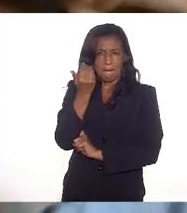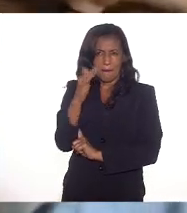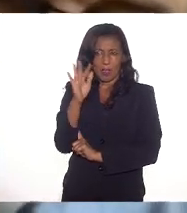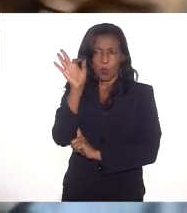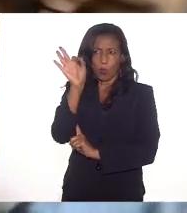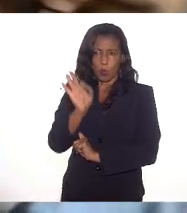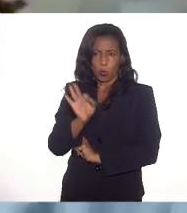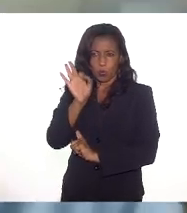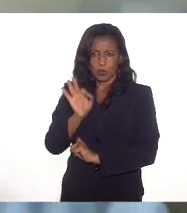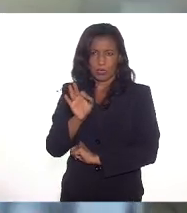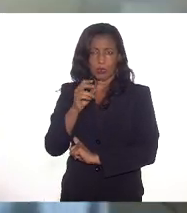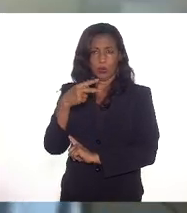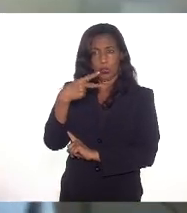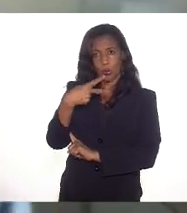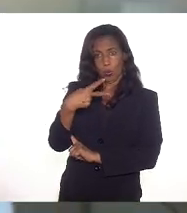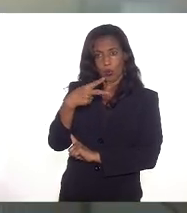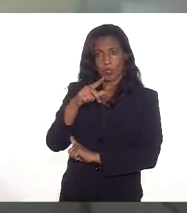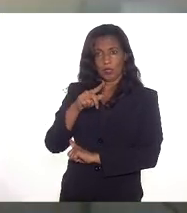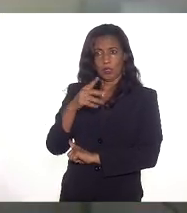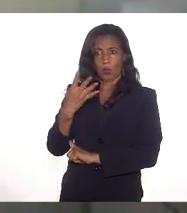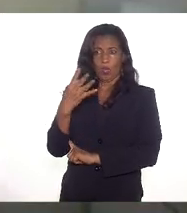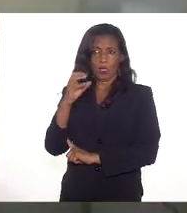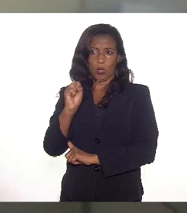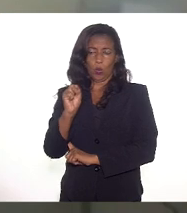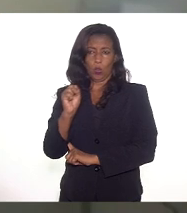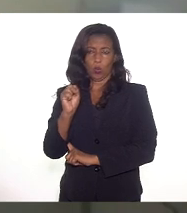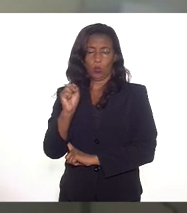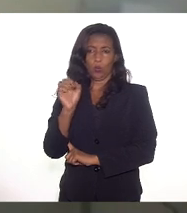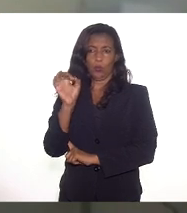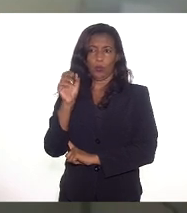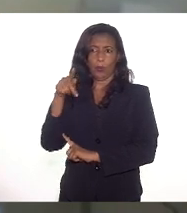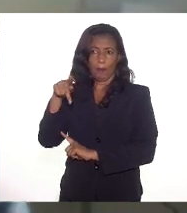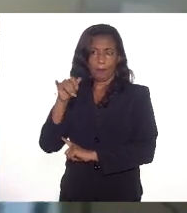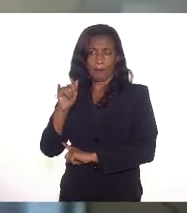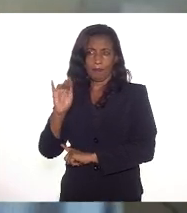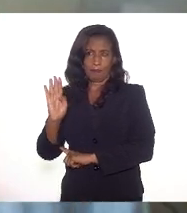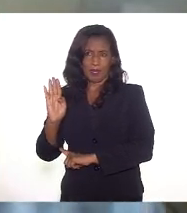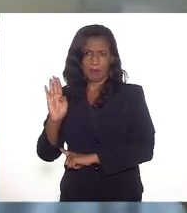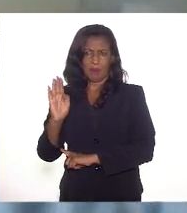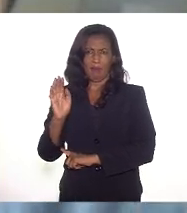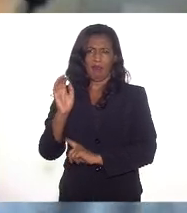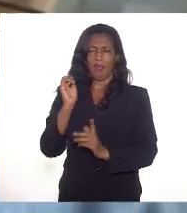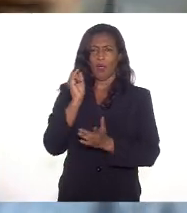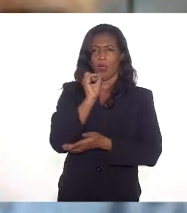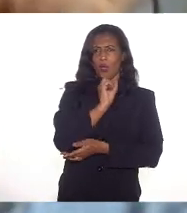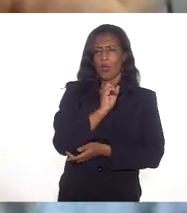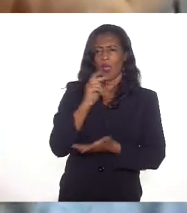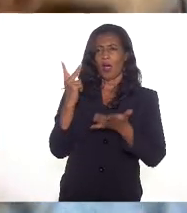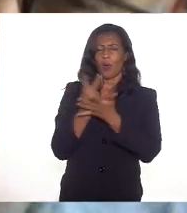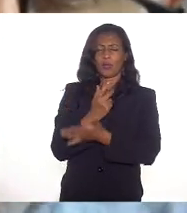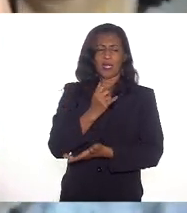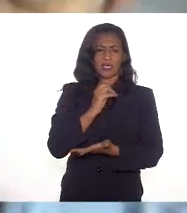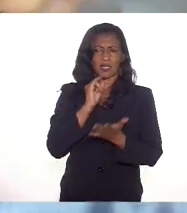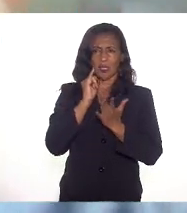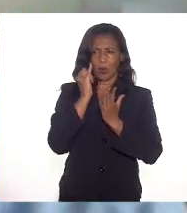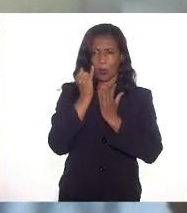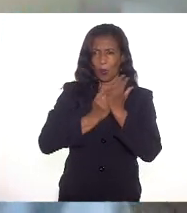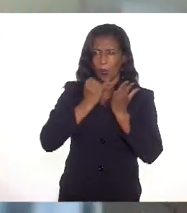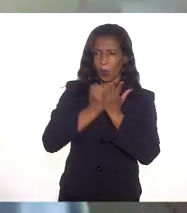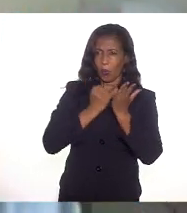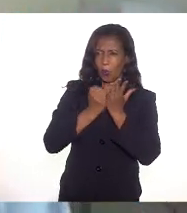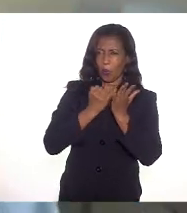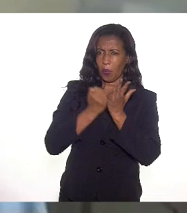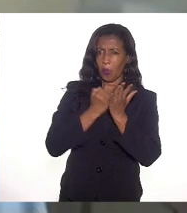e 2,48% para o PIB, o que poderia levar o ICMS à casa dos 40 bilhões de reais.